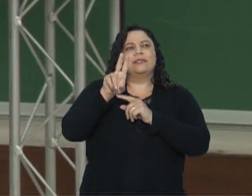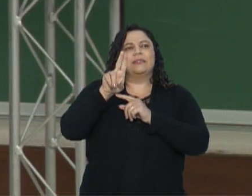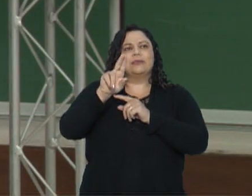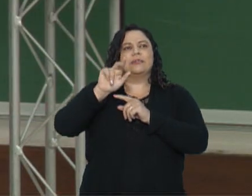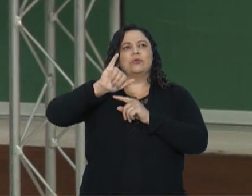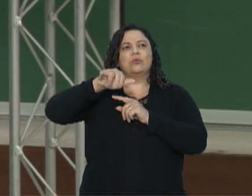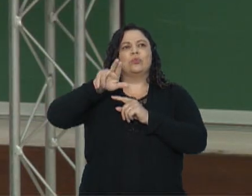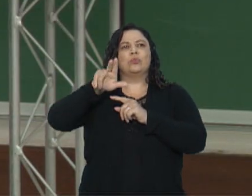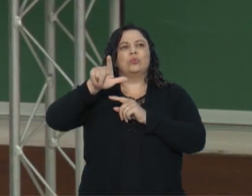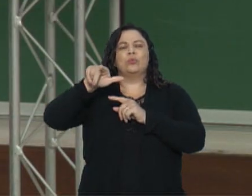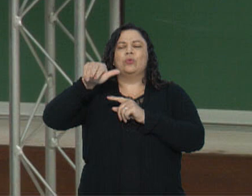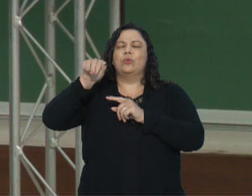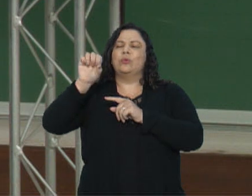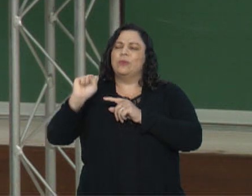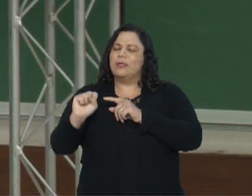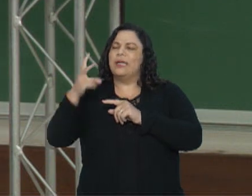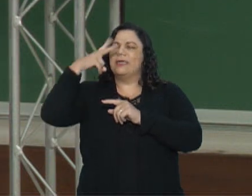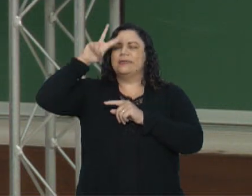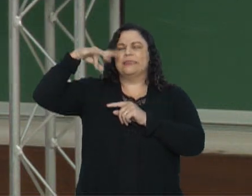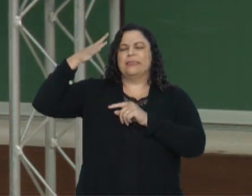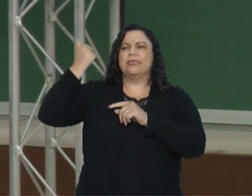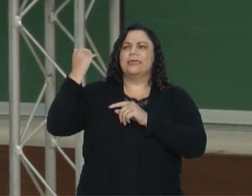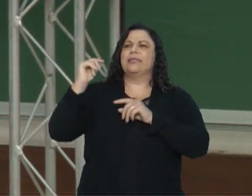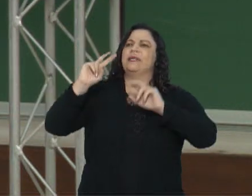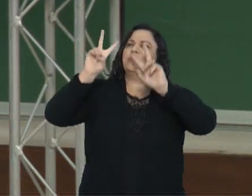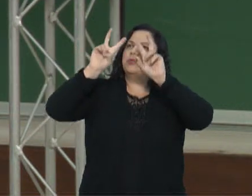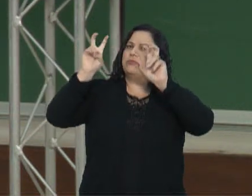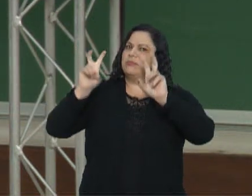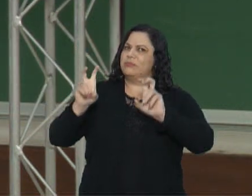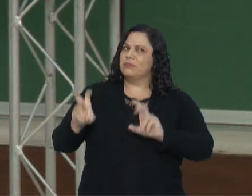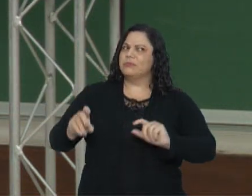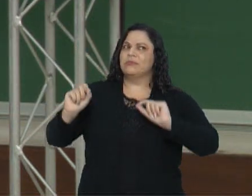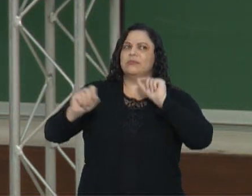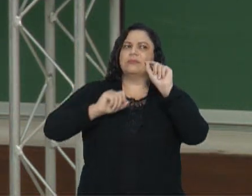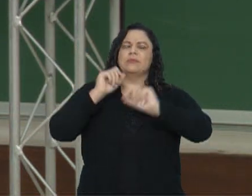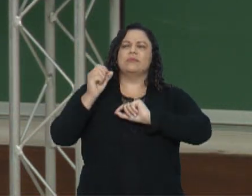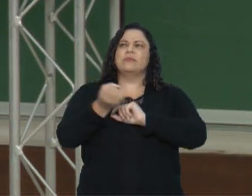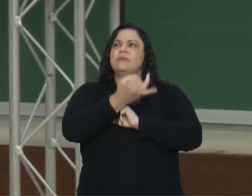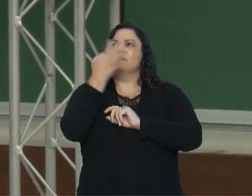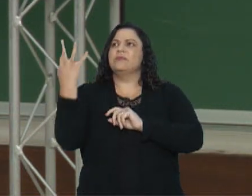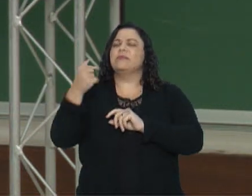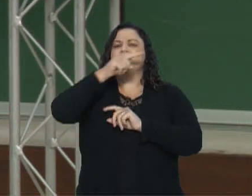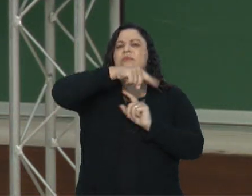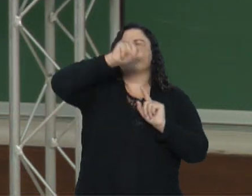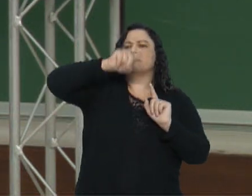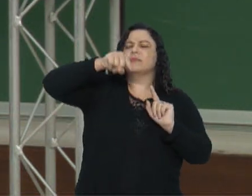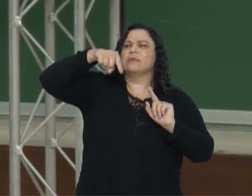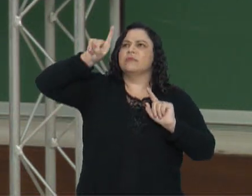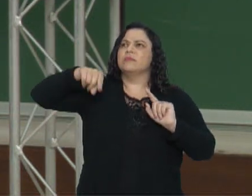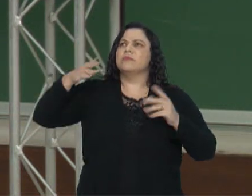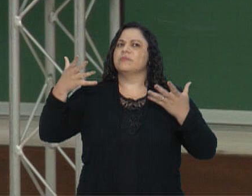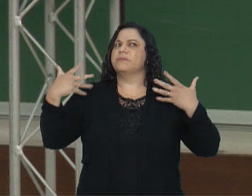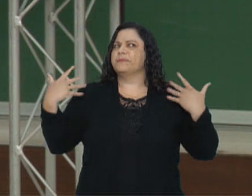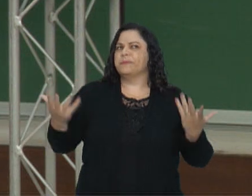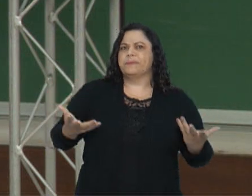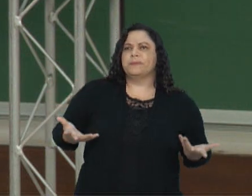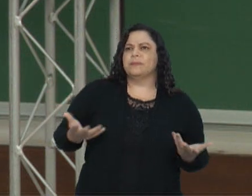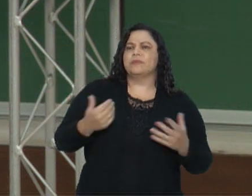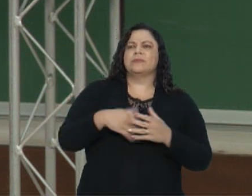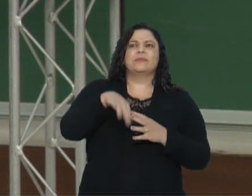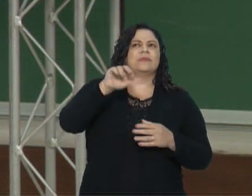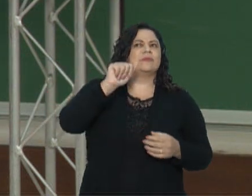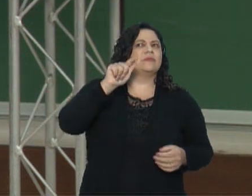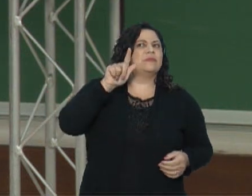estão relembrando desses termos aí, certo? Quando que nós acentuamos uma palavra aguda? Lembram? Aguda